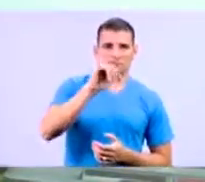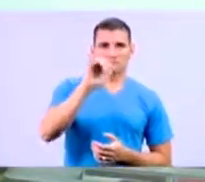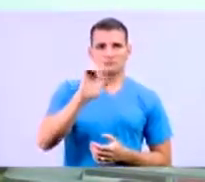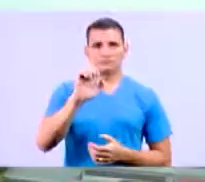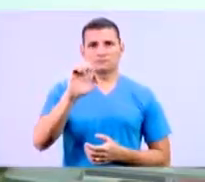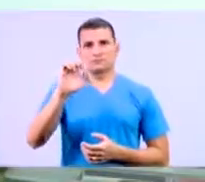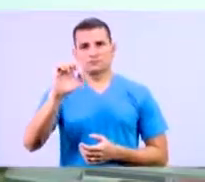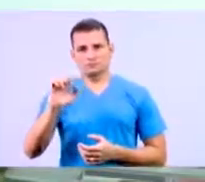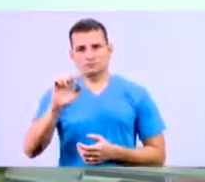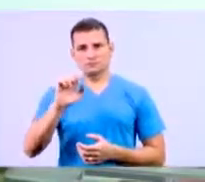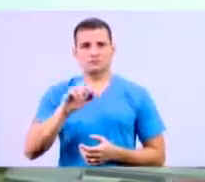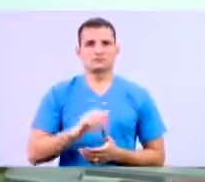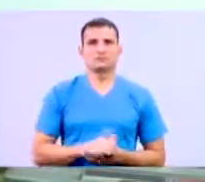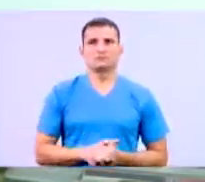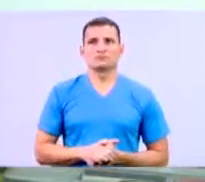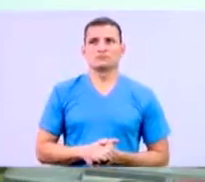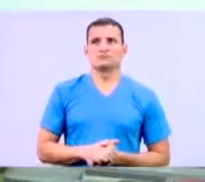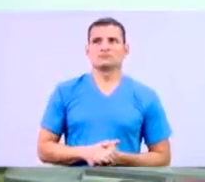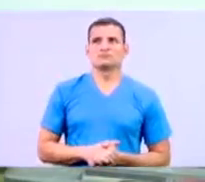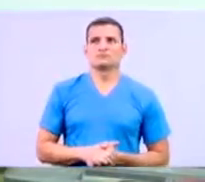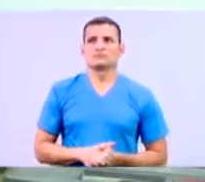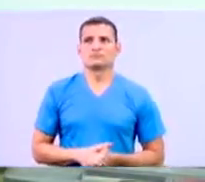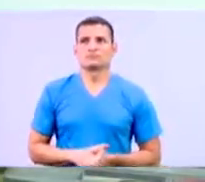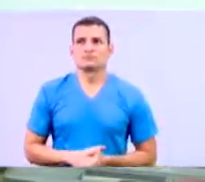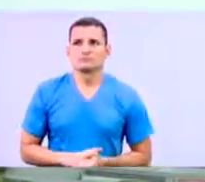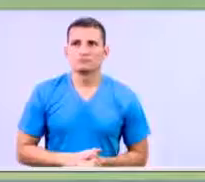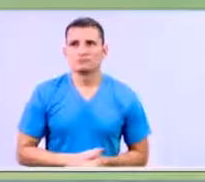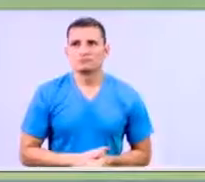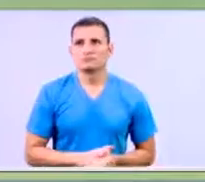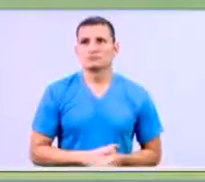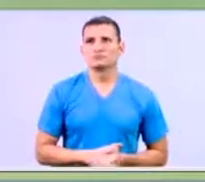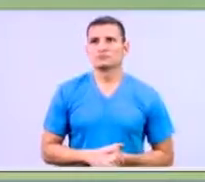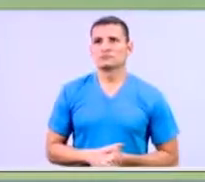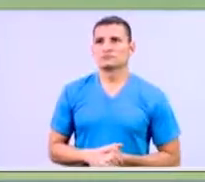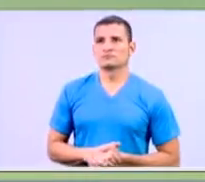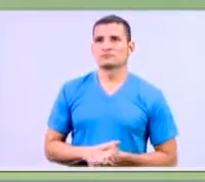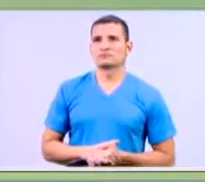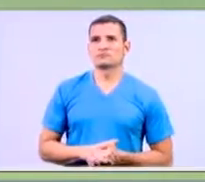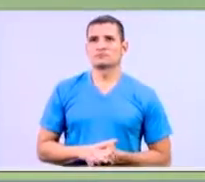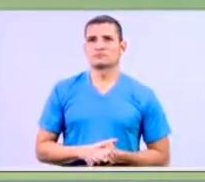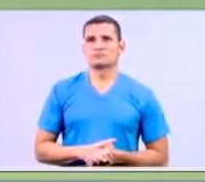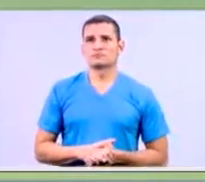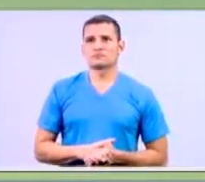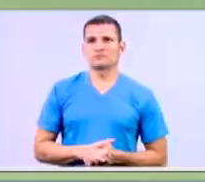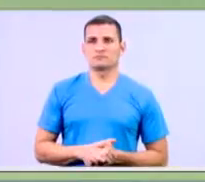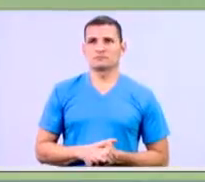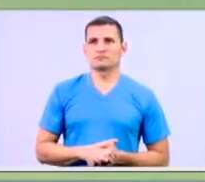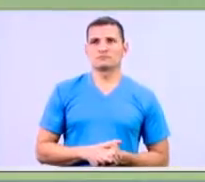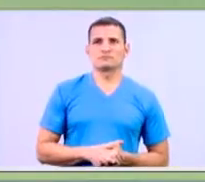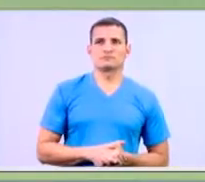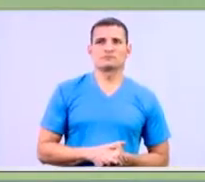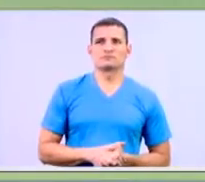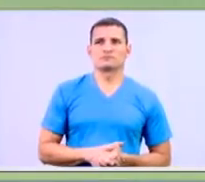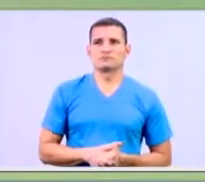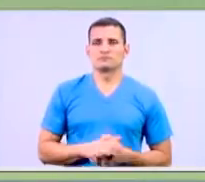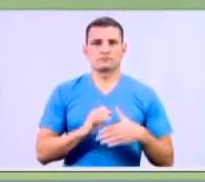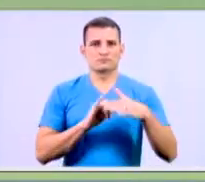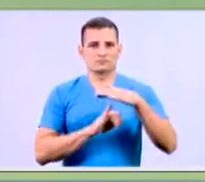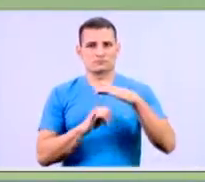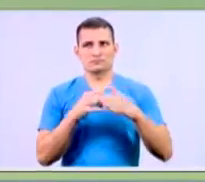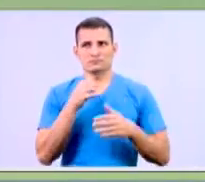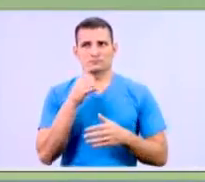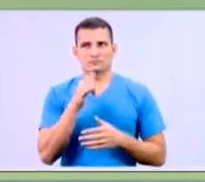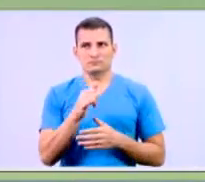fala I3E para ficar mais simples. Vamos conhecer ali? O I3E é o Institute of Electrical